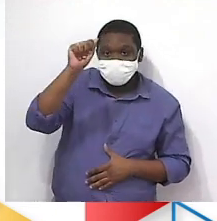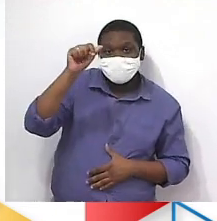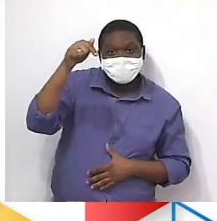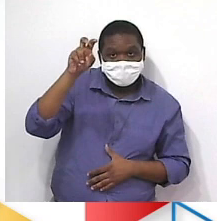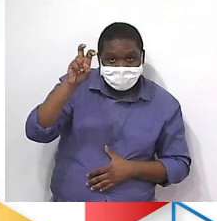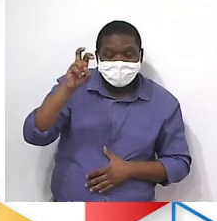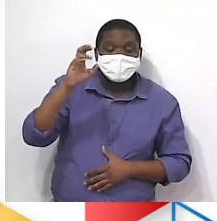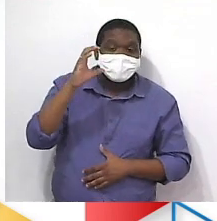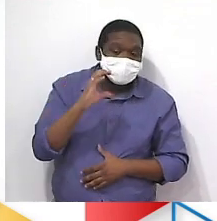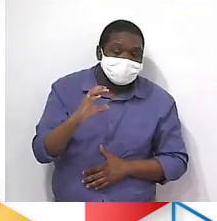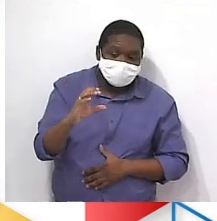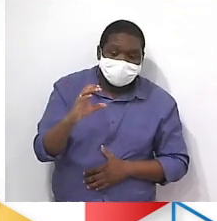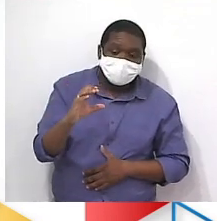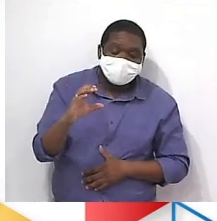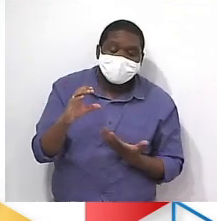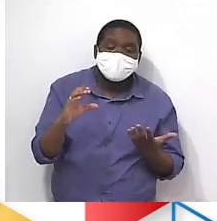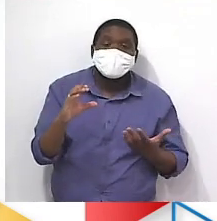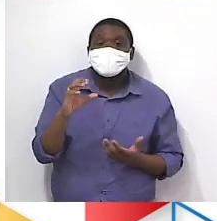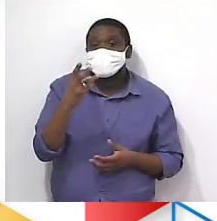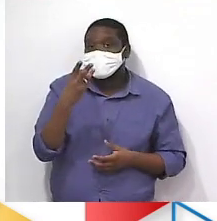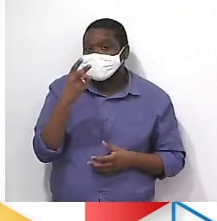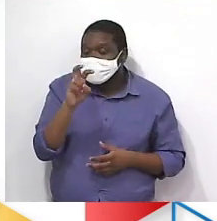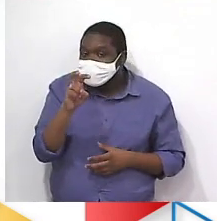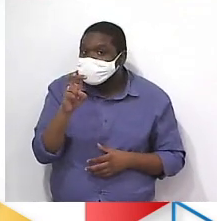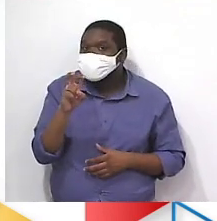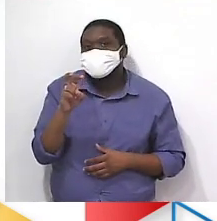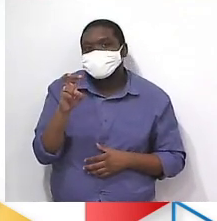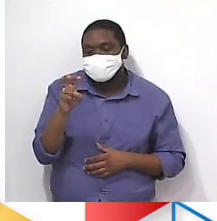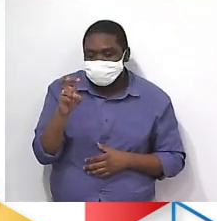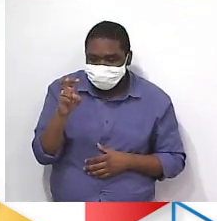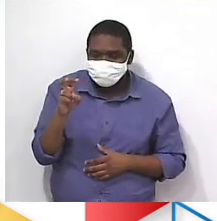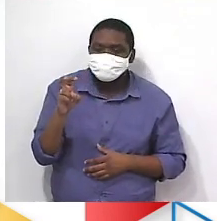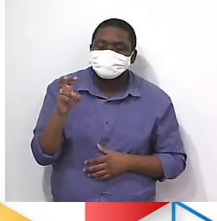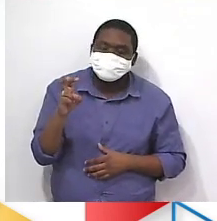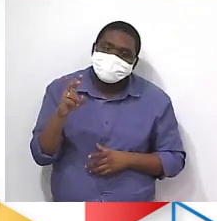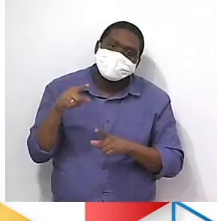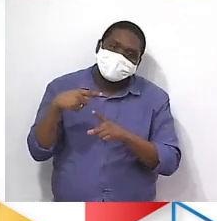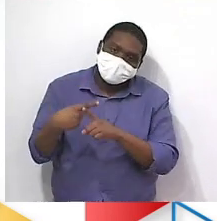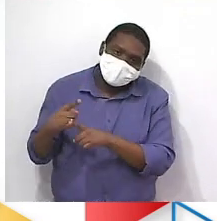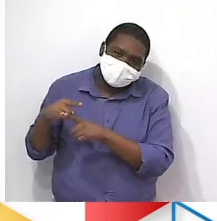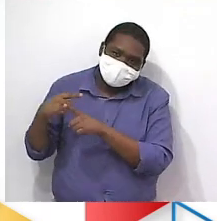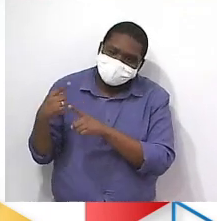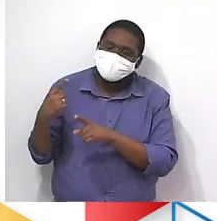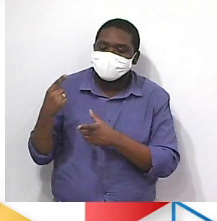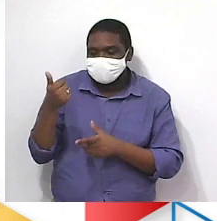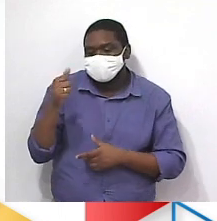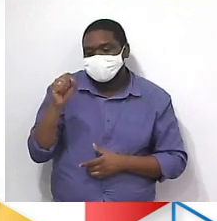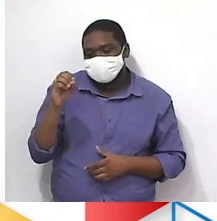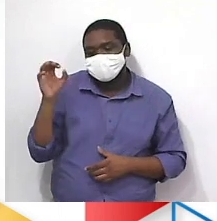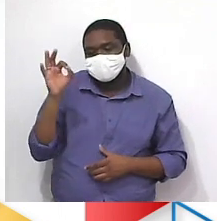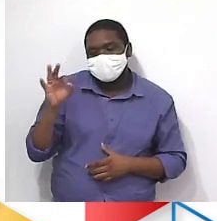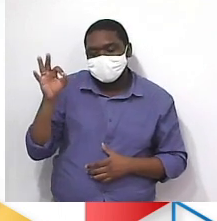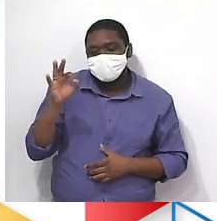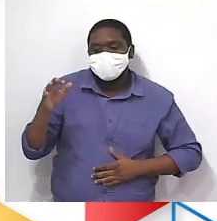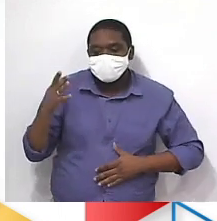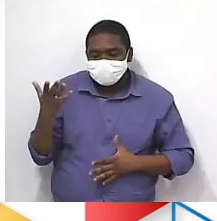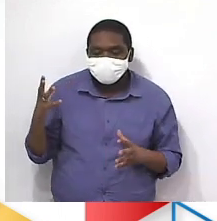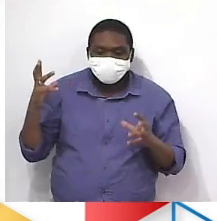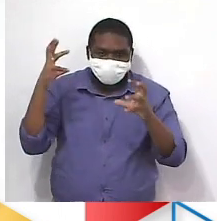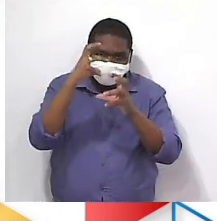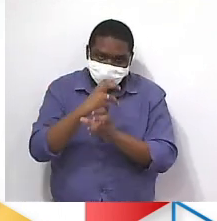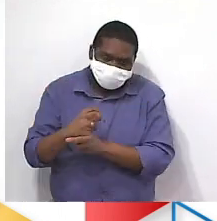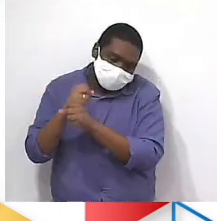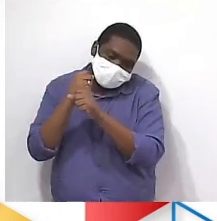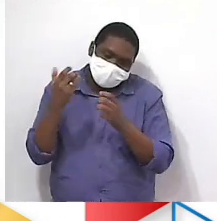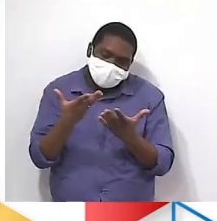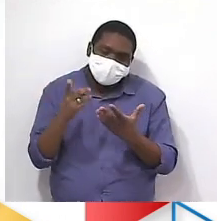o ângulo C vale quanto? 35. Soma, que vai dar 180 graus. Fechou? Tá tranquilo? Então, segue comigo que